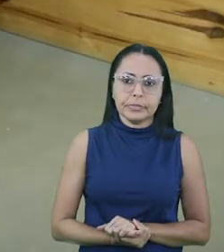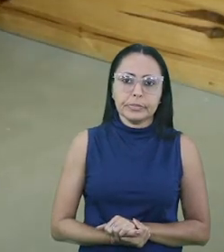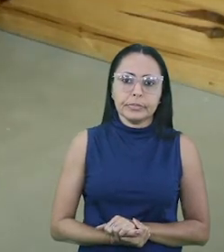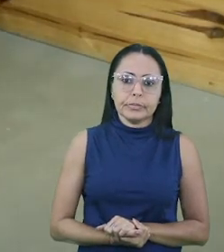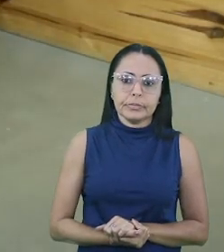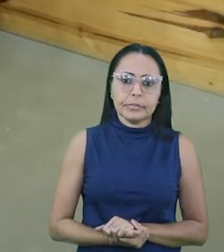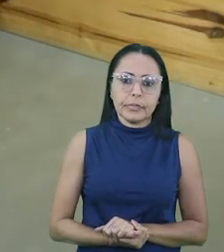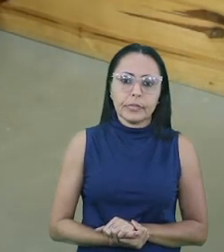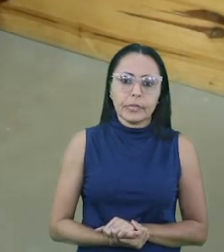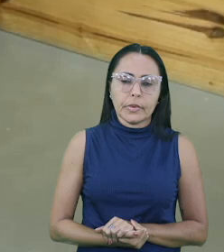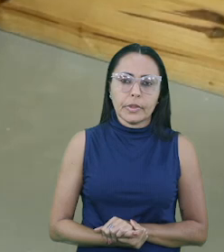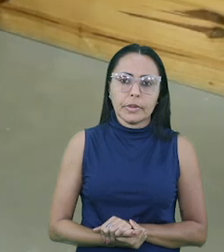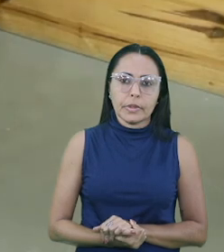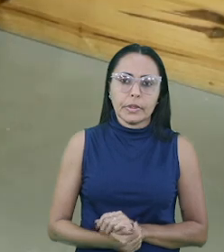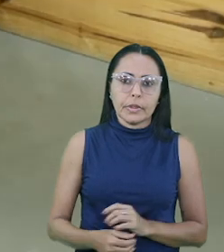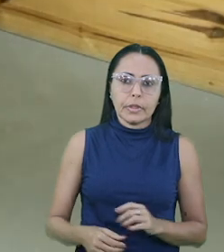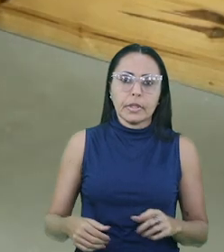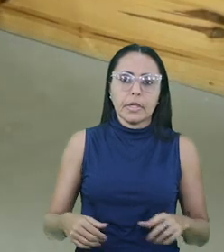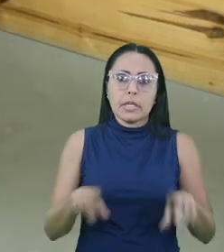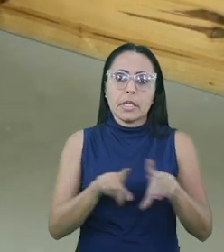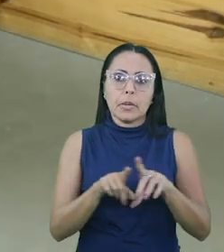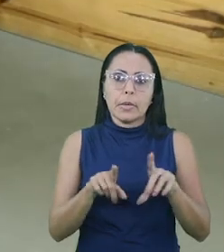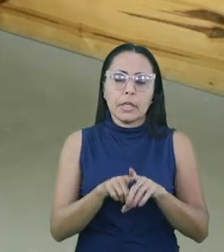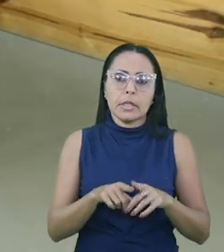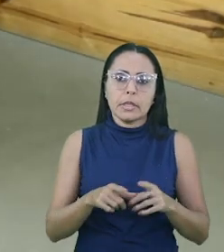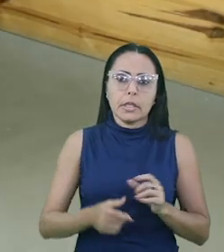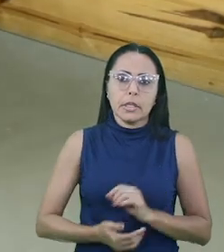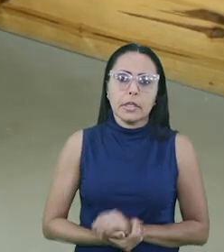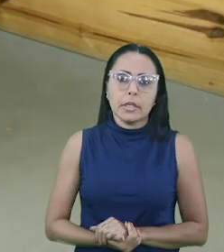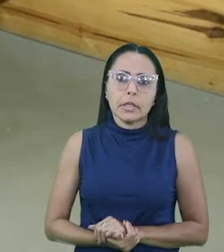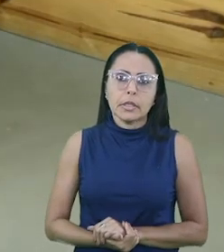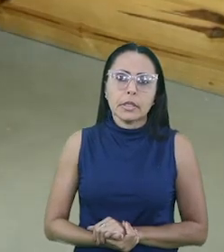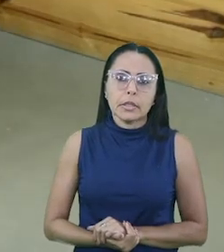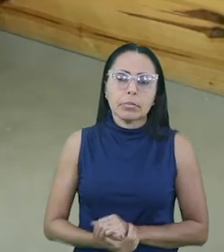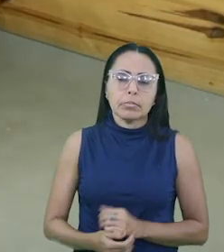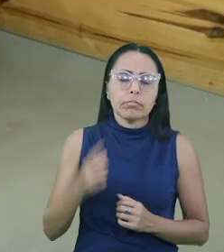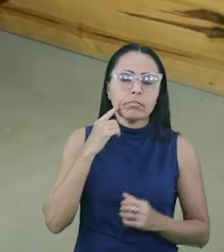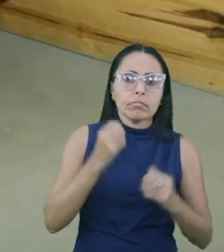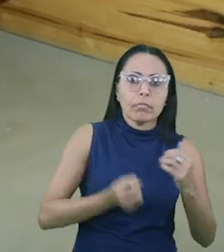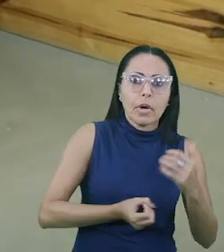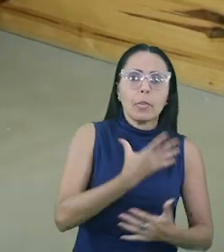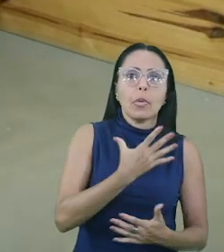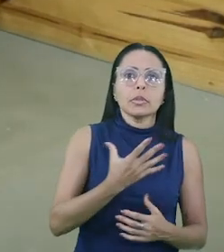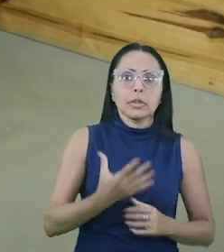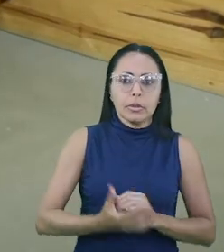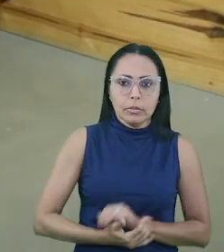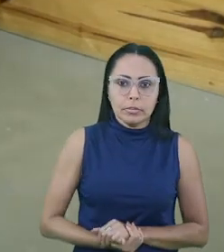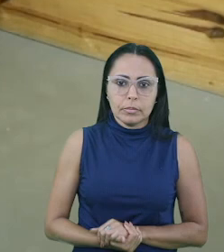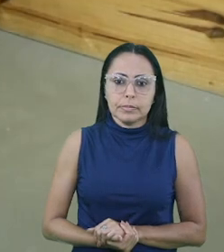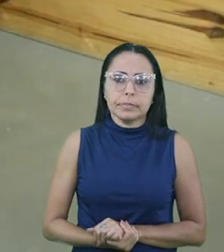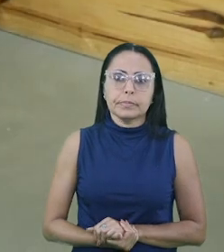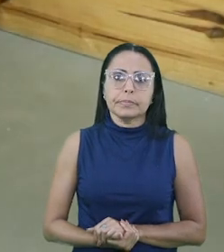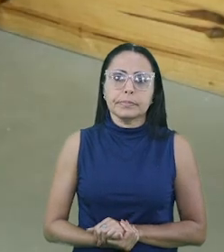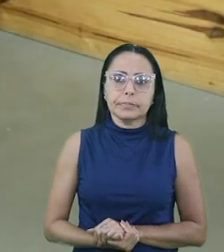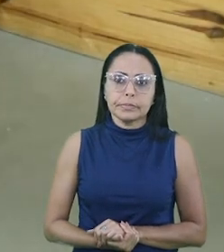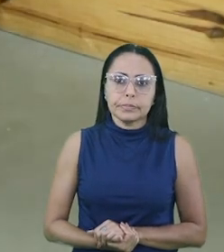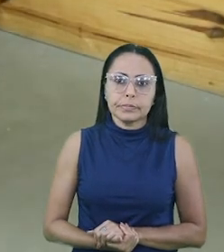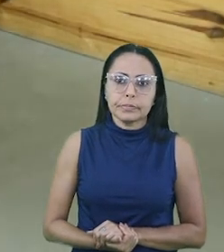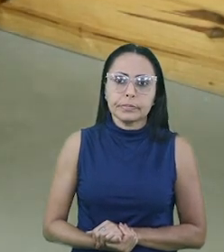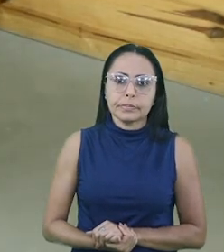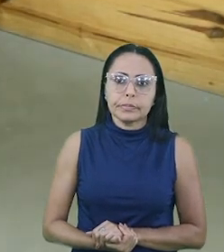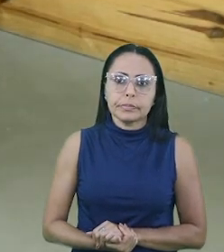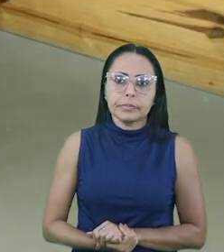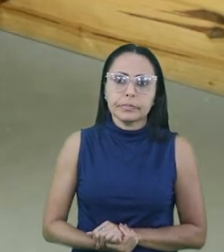E aqui também a gente tem um sensibilizante e a emulsão, que é essa parte verde, né? Como eu tinha dito.